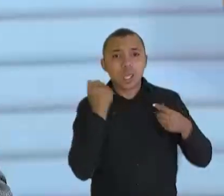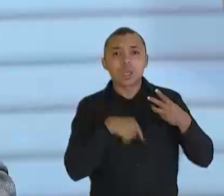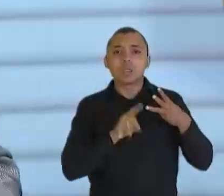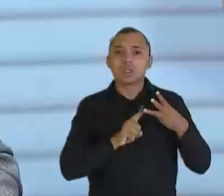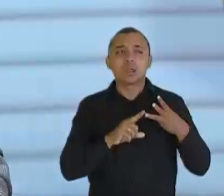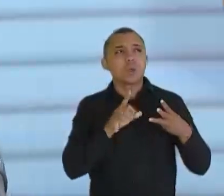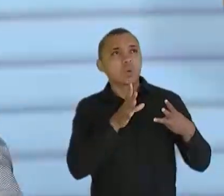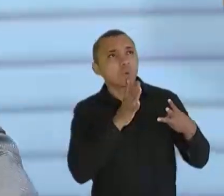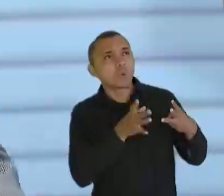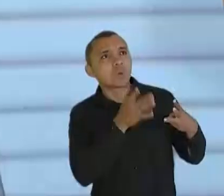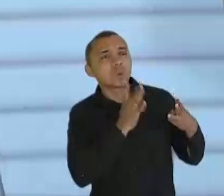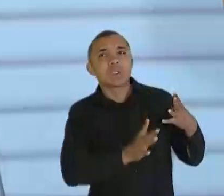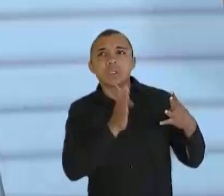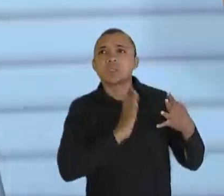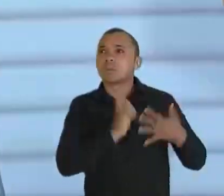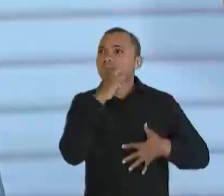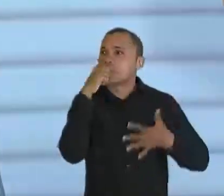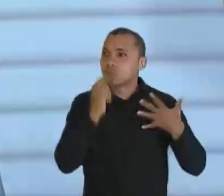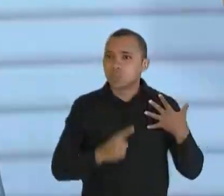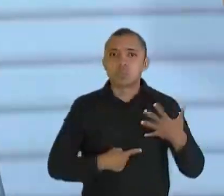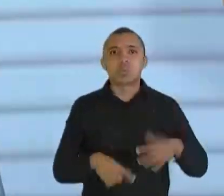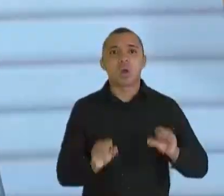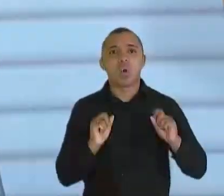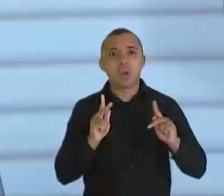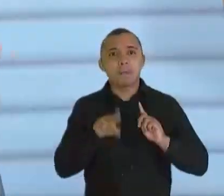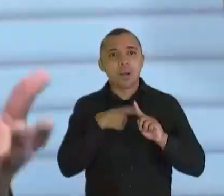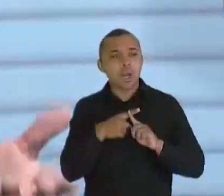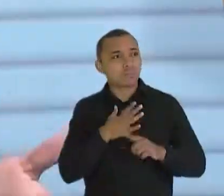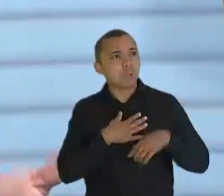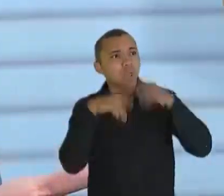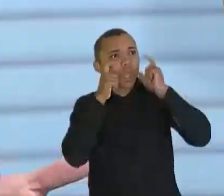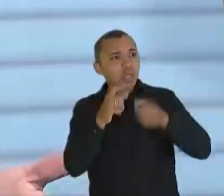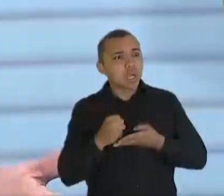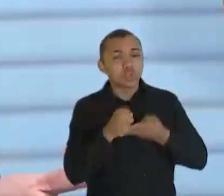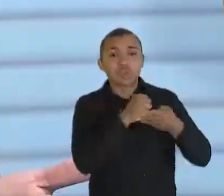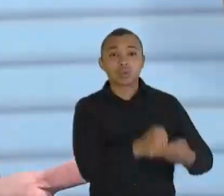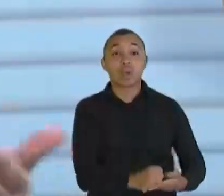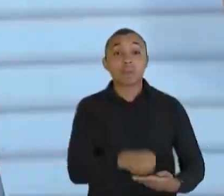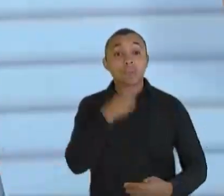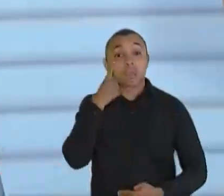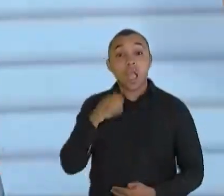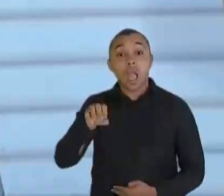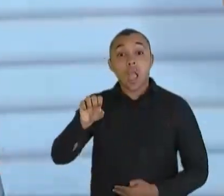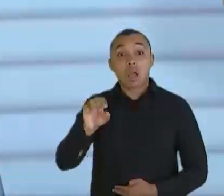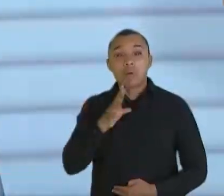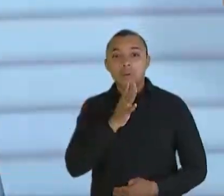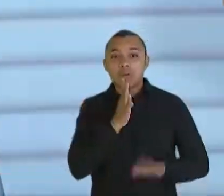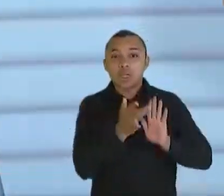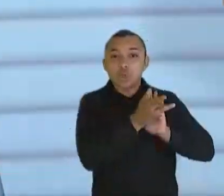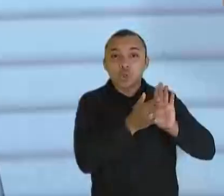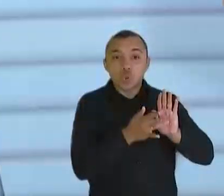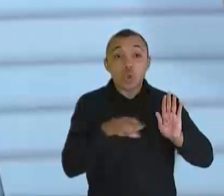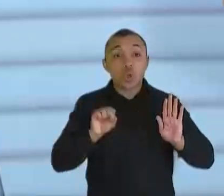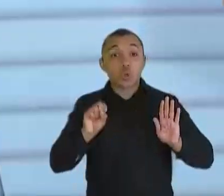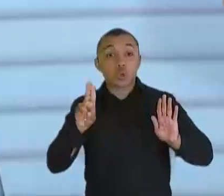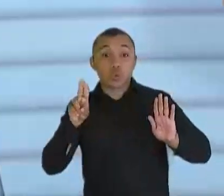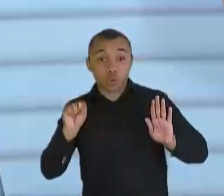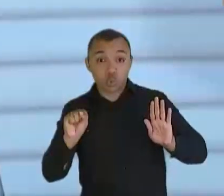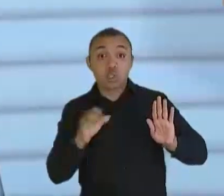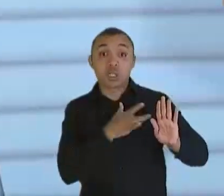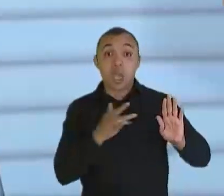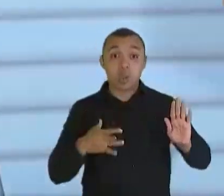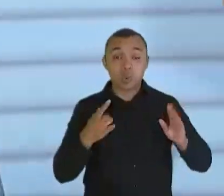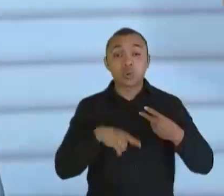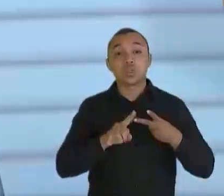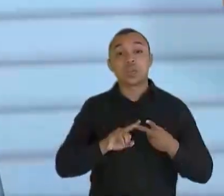financiamento e com lógicas de cooperação. Como é o sistema SUS, saúde, e como é o sistema SUAS? A União